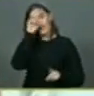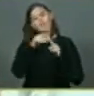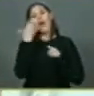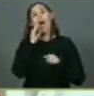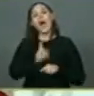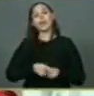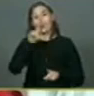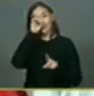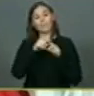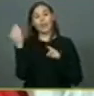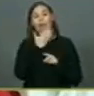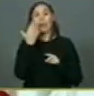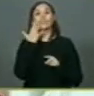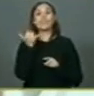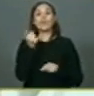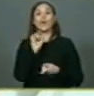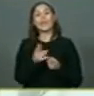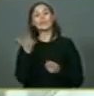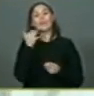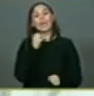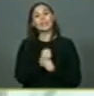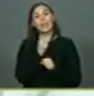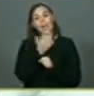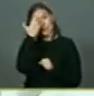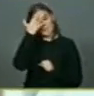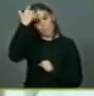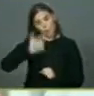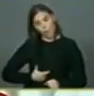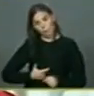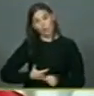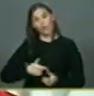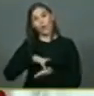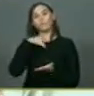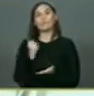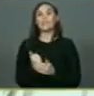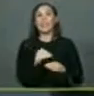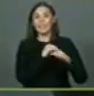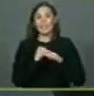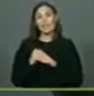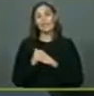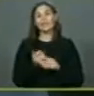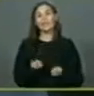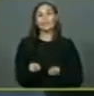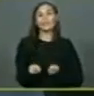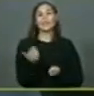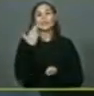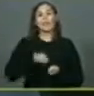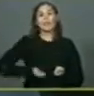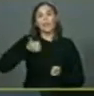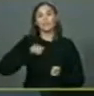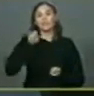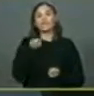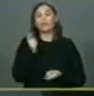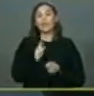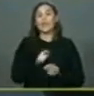uma aula em que tentamos trabalhar as capacidades físicas todas, o equilíbrio, a coordenação, tentar melhorar um bocadinho